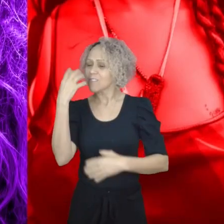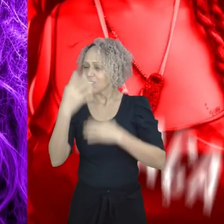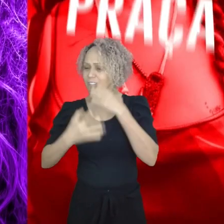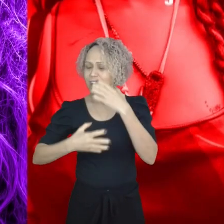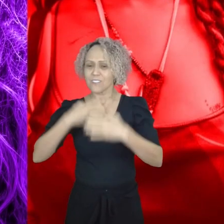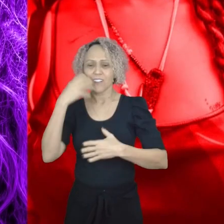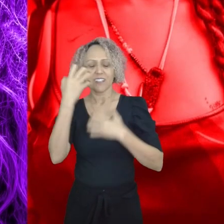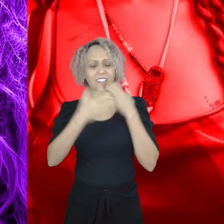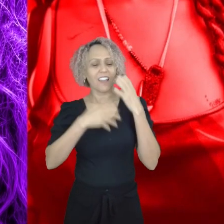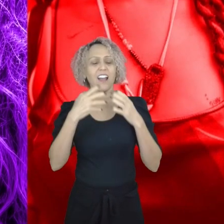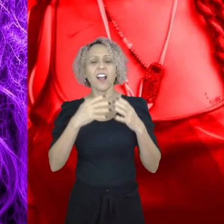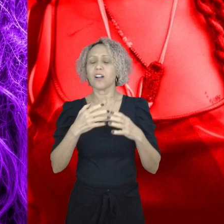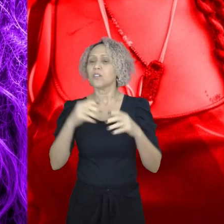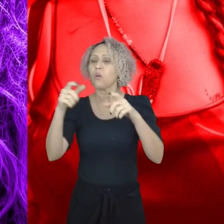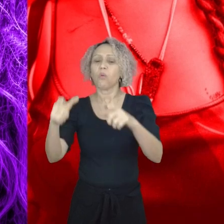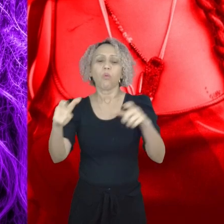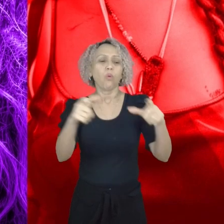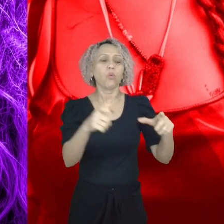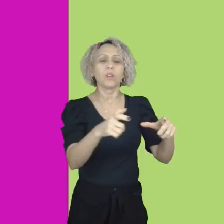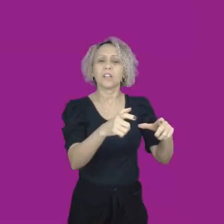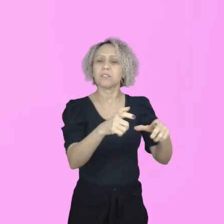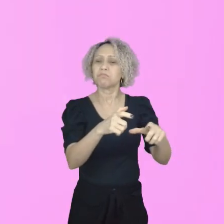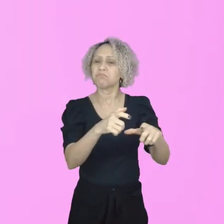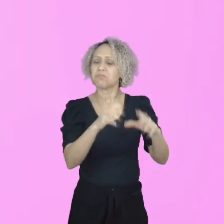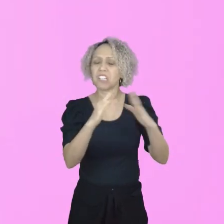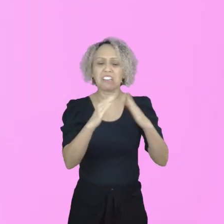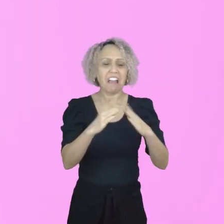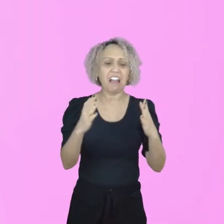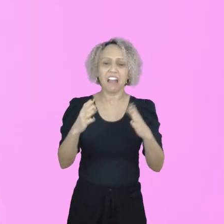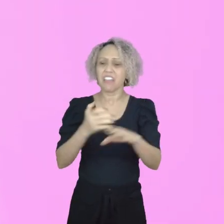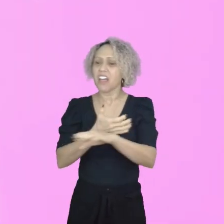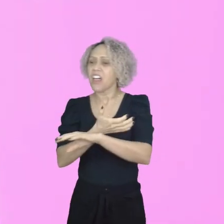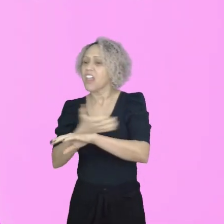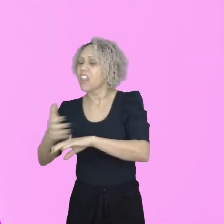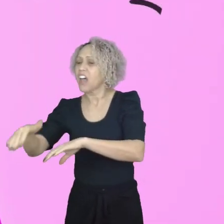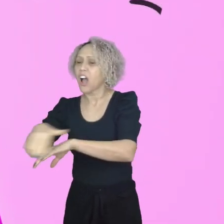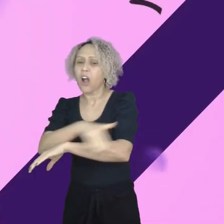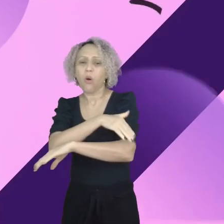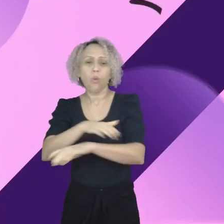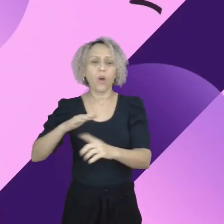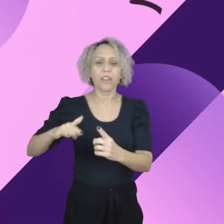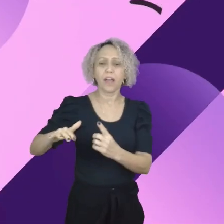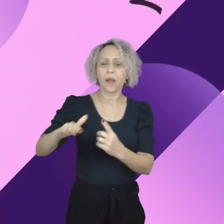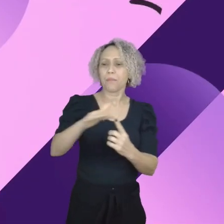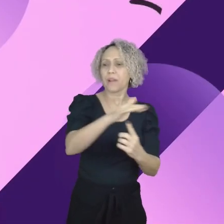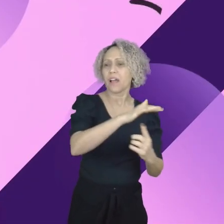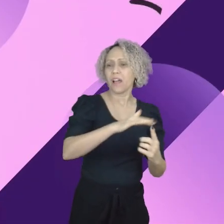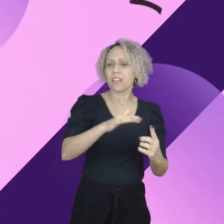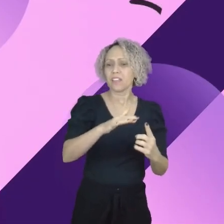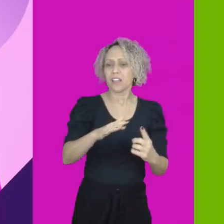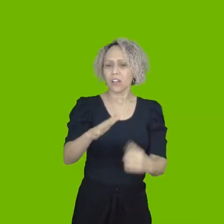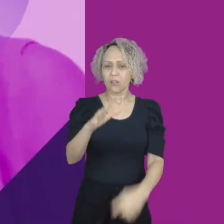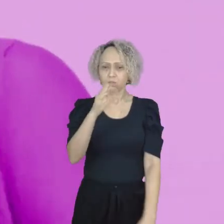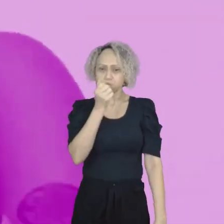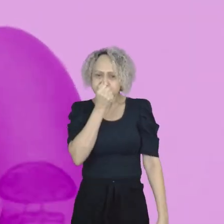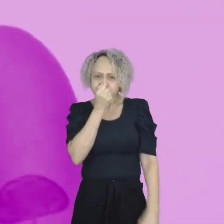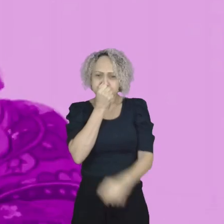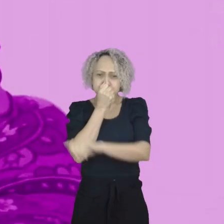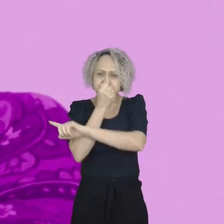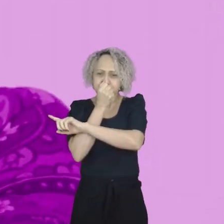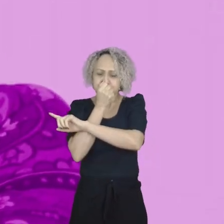Seja em casa, no campo, na rua ou na praça, chega de mordaça, agora eu vou falar.